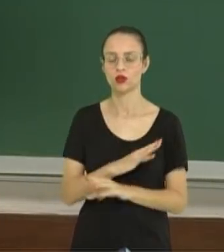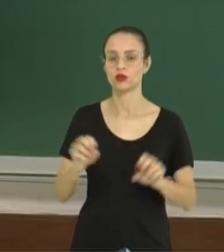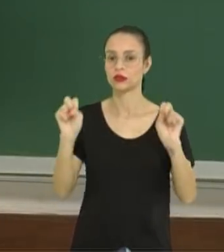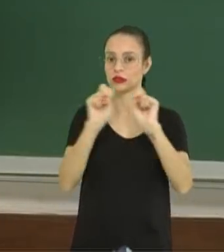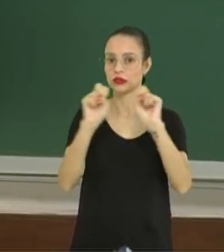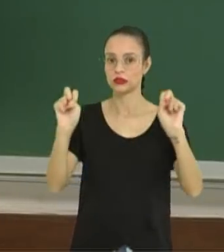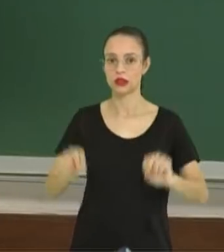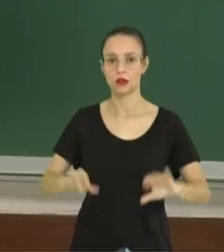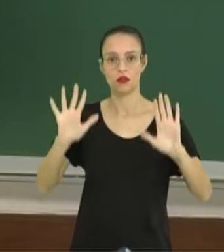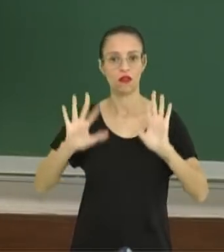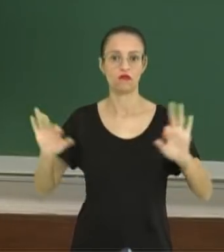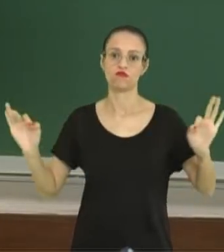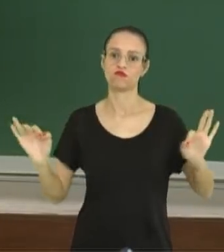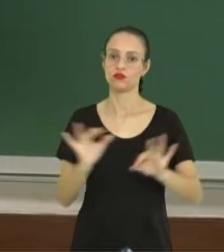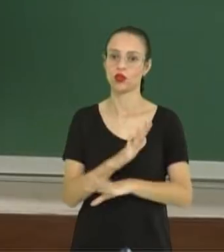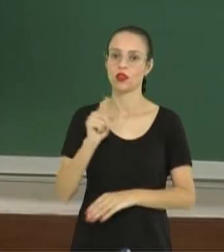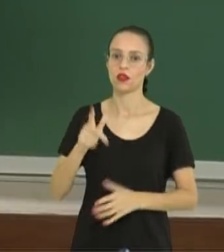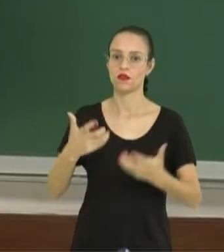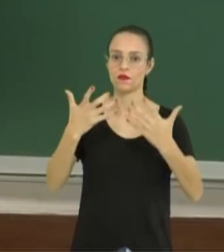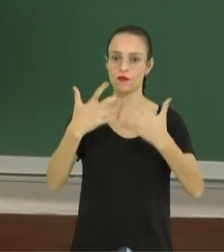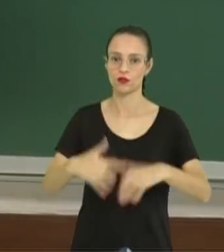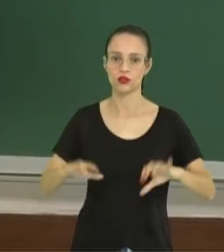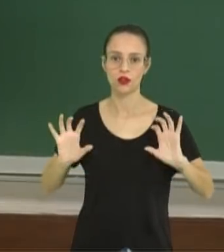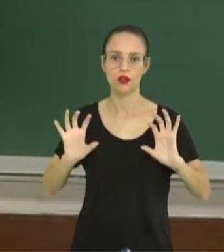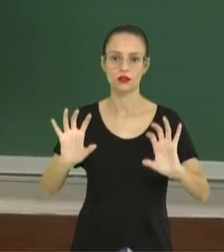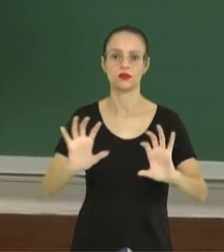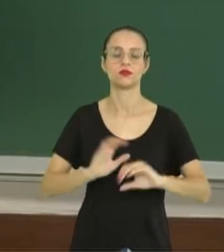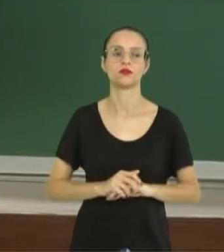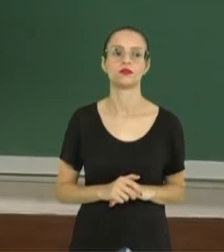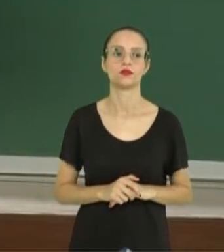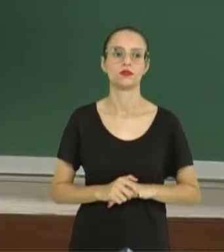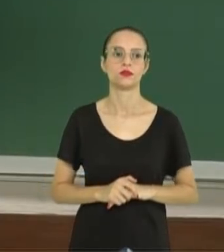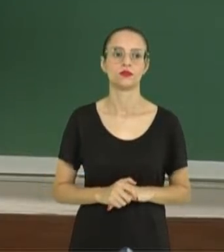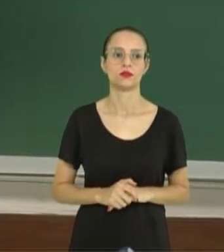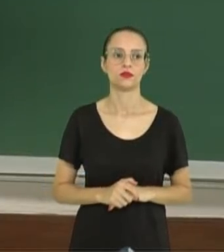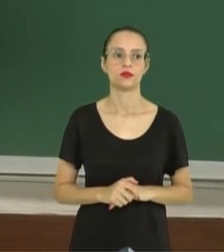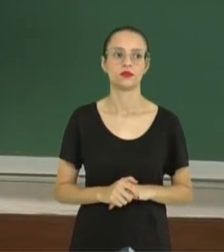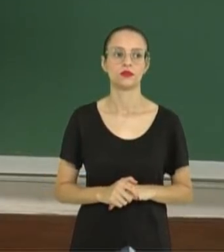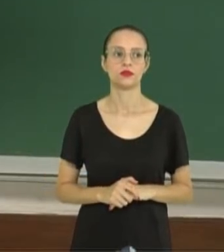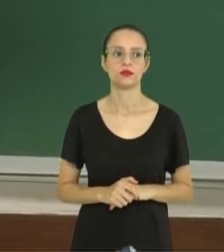tão enraizado já no mundo que ela funciona, parece que por conta própria já.